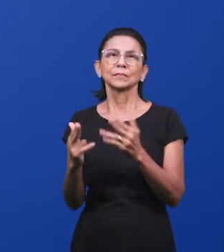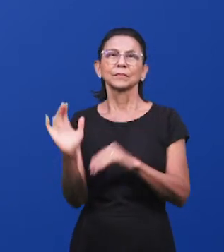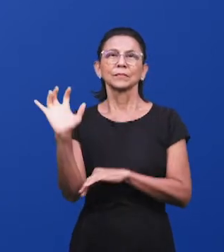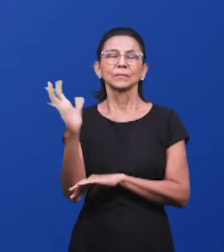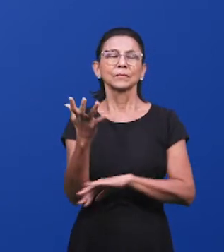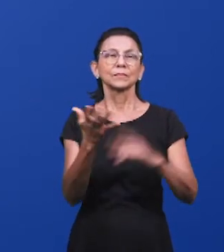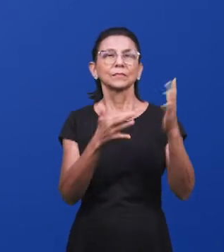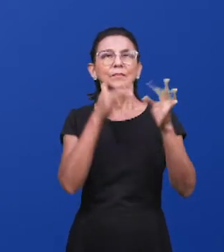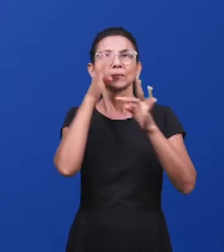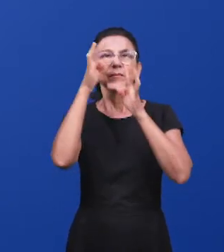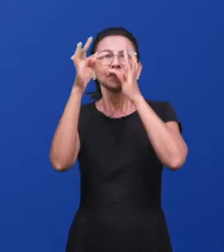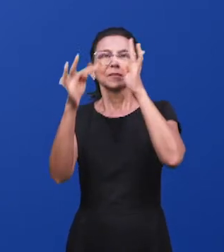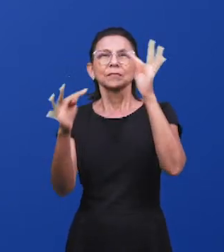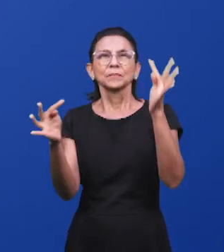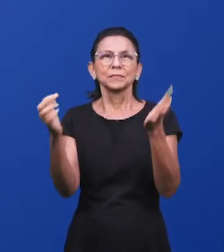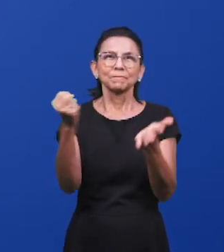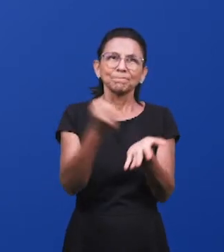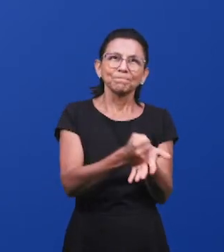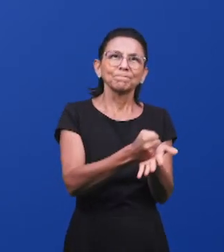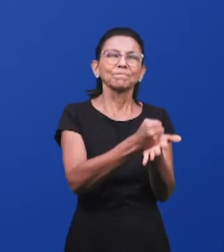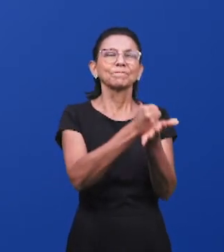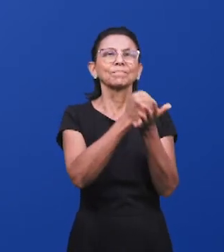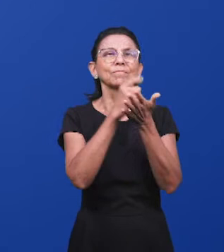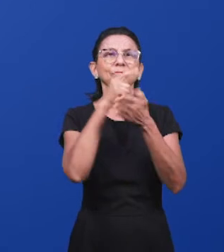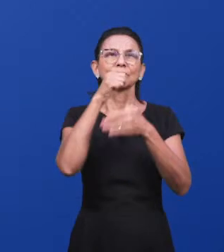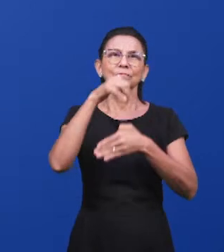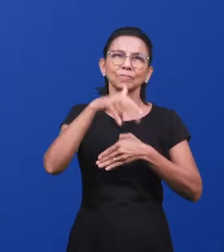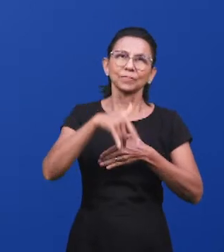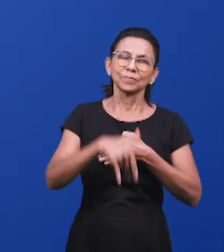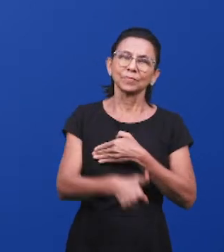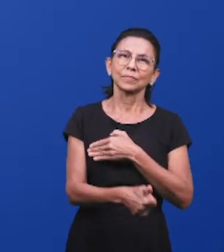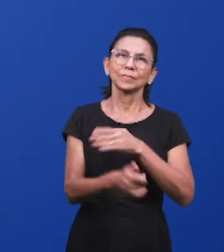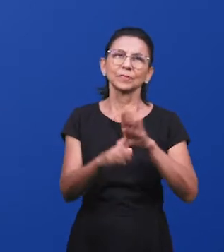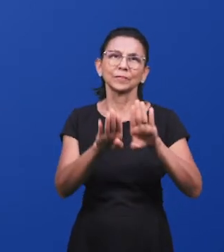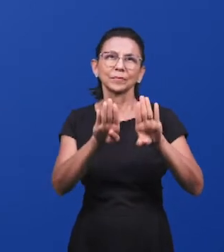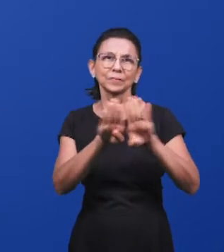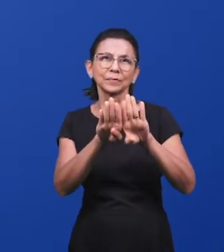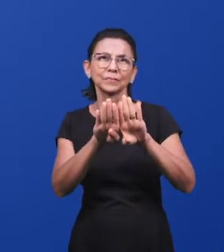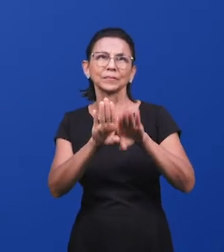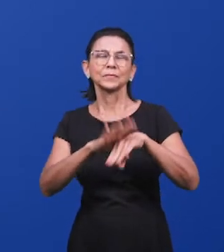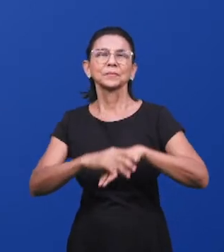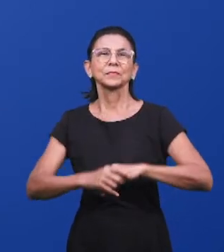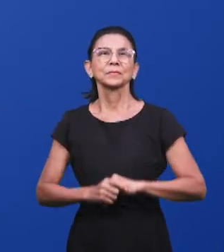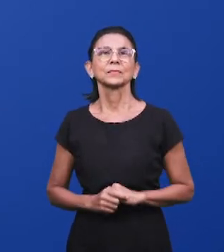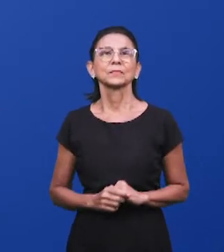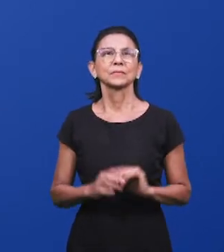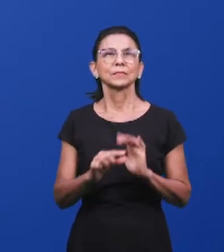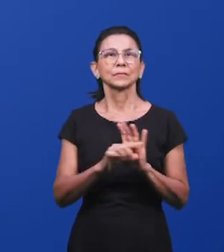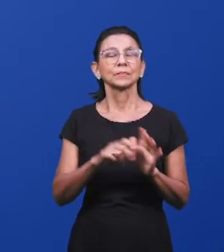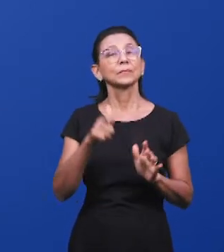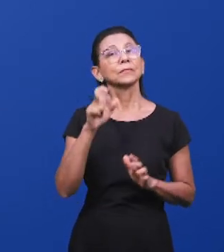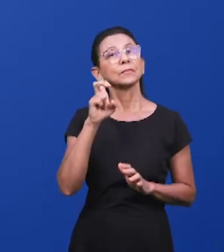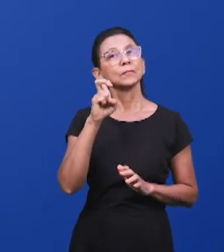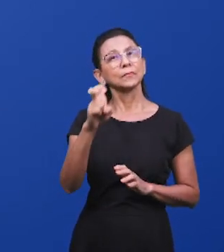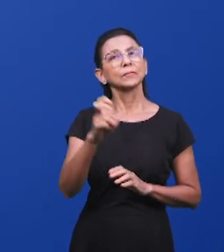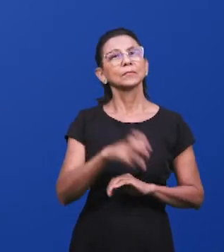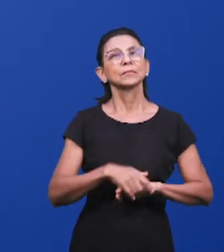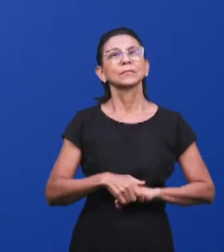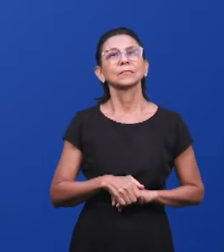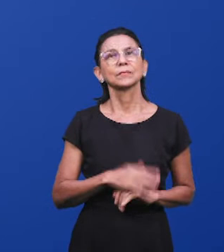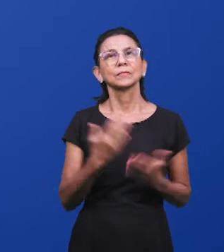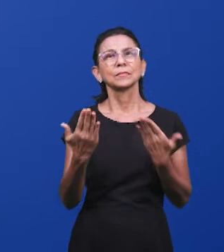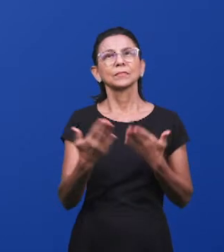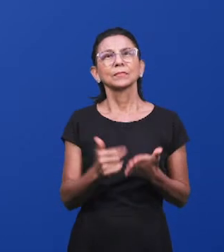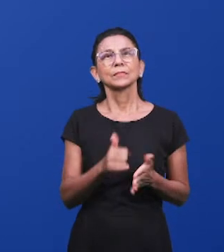giardino serrato, una sorgente chiusa, una fonte sigillata. E poi il versetto 15: Tu sei